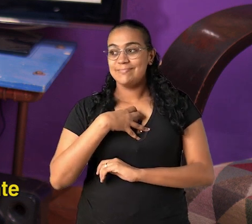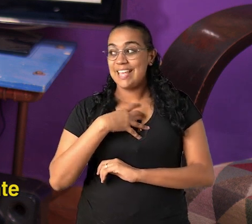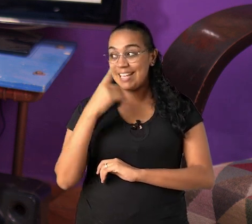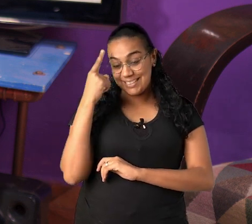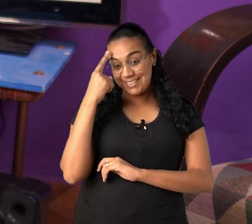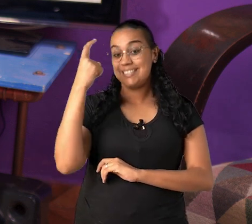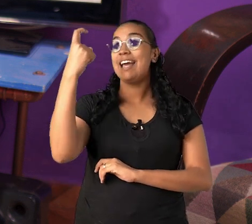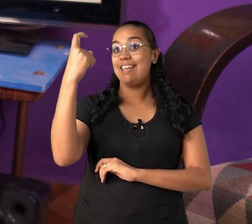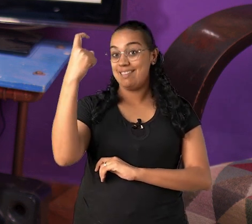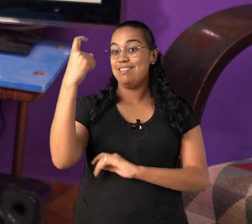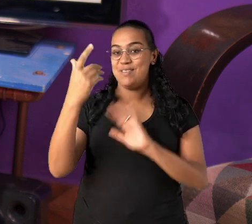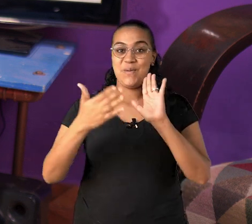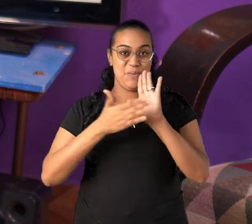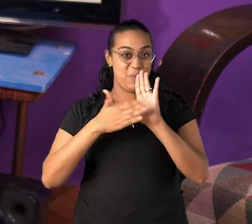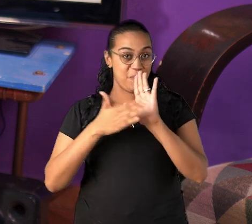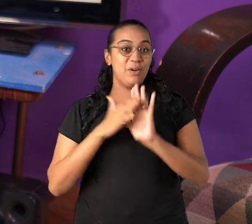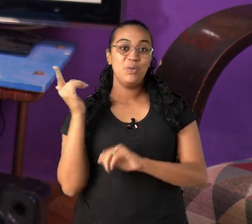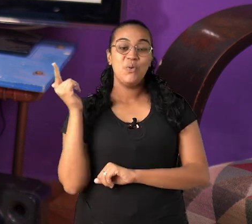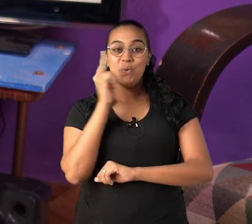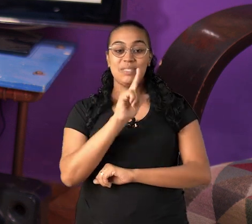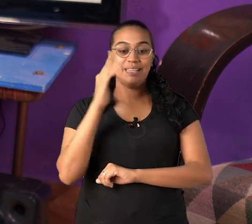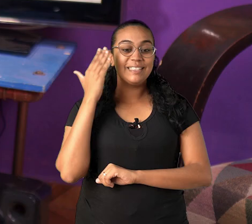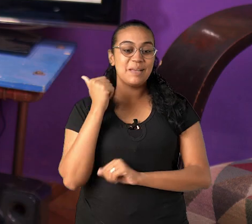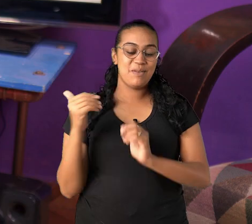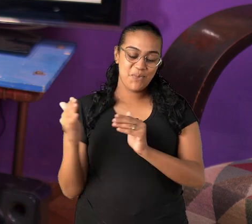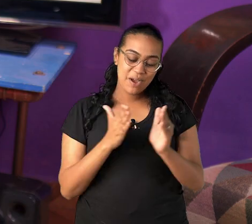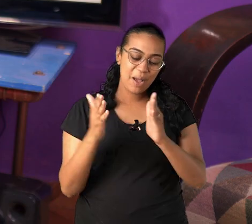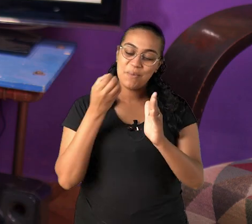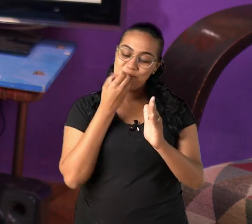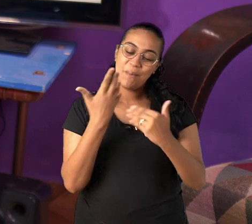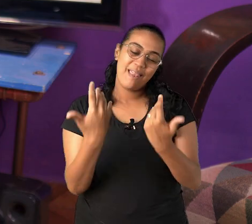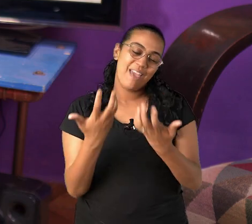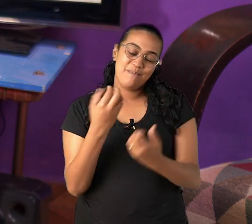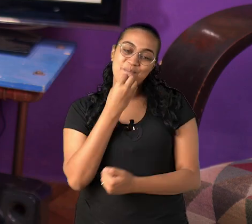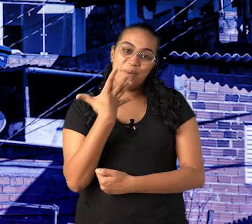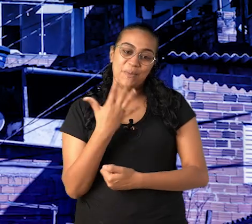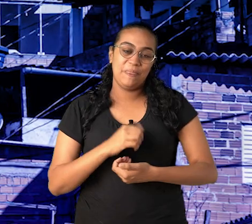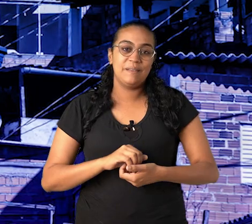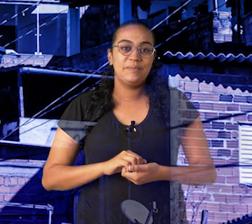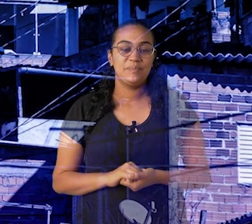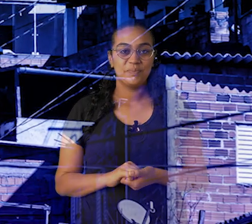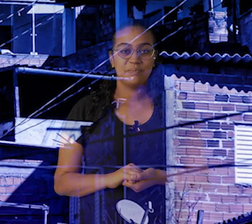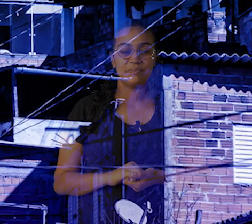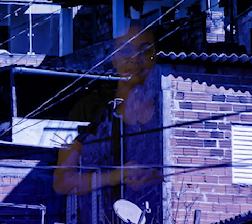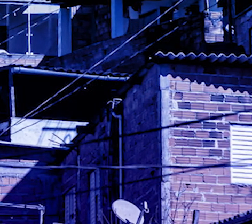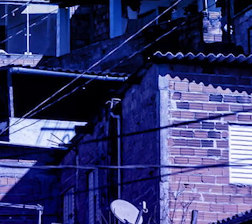pra gente ideias e propostas para que a gente consiga trilhar aí nosso caminho com mais leveza.